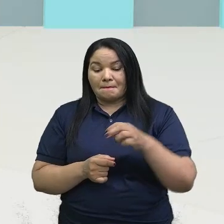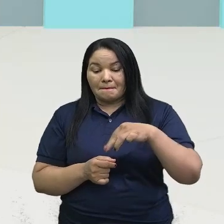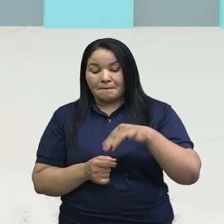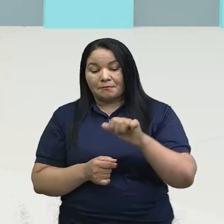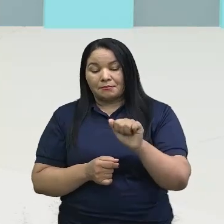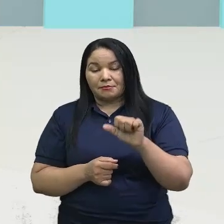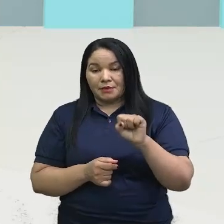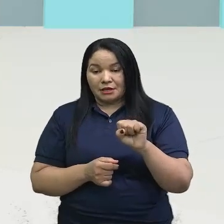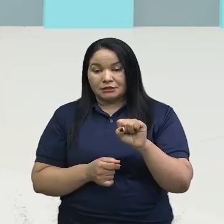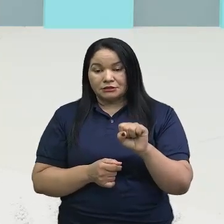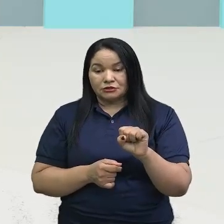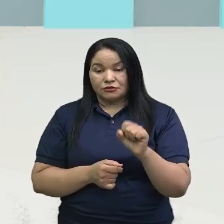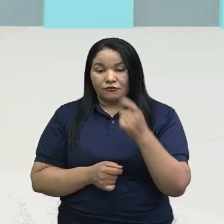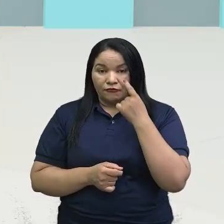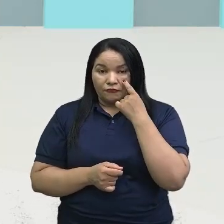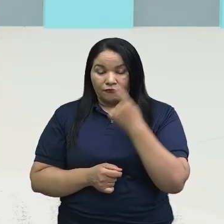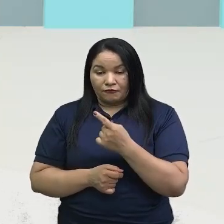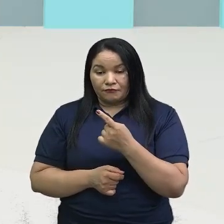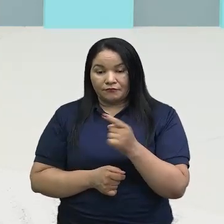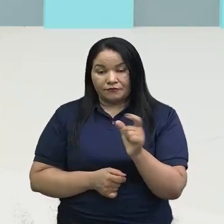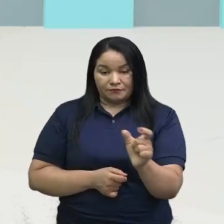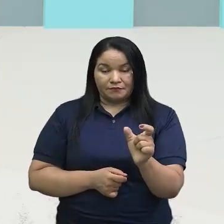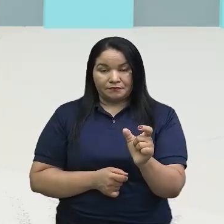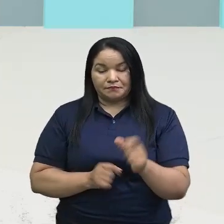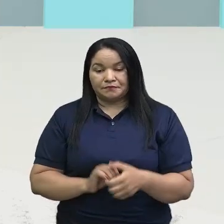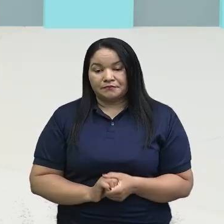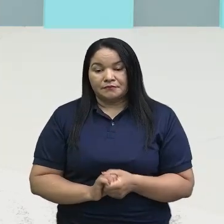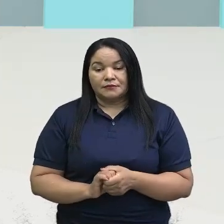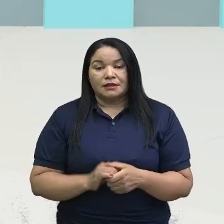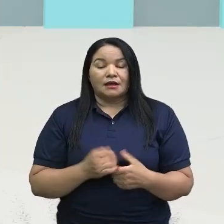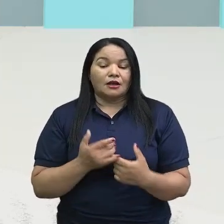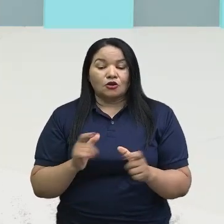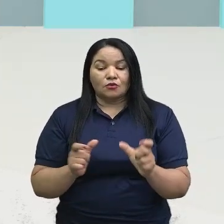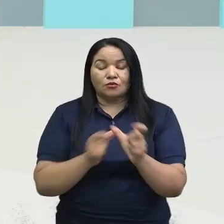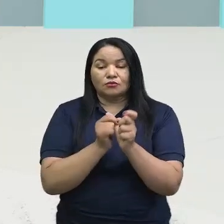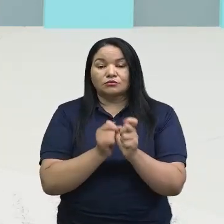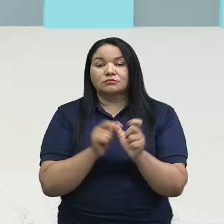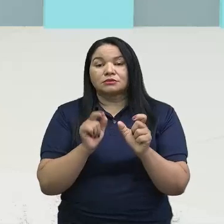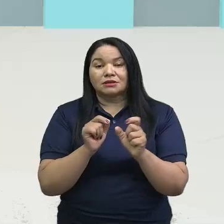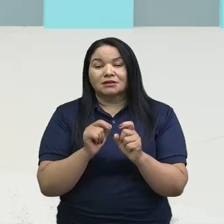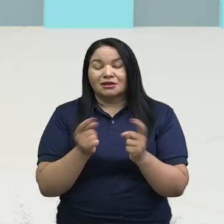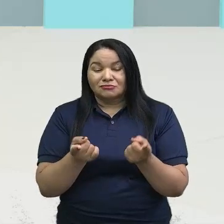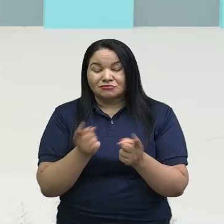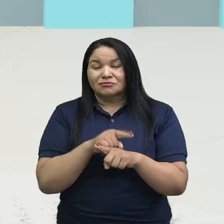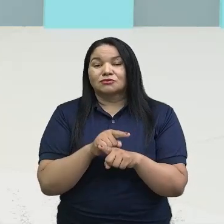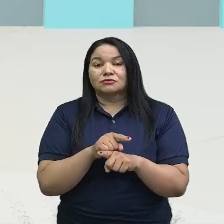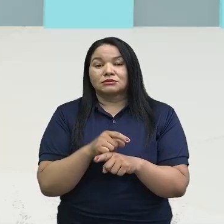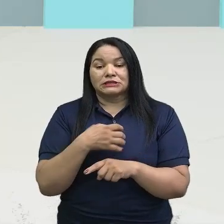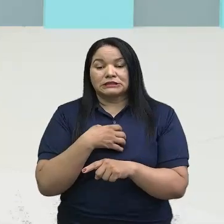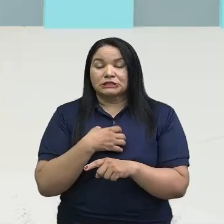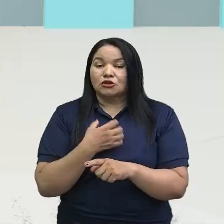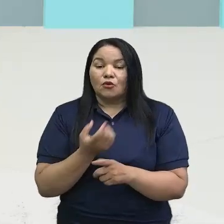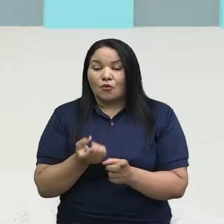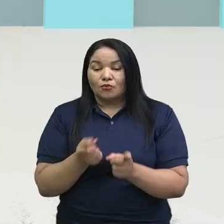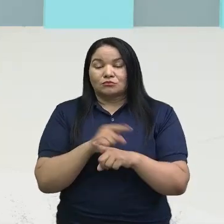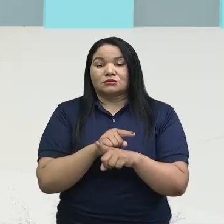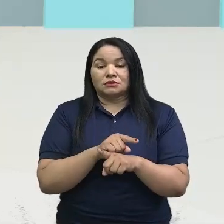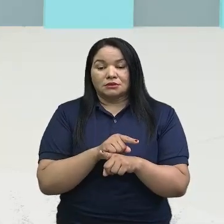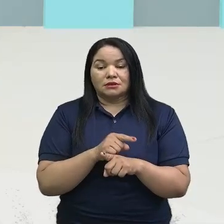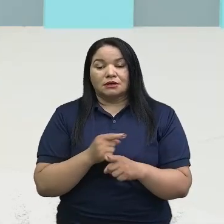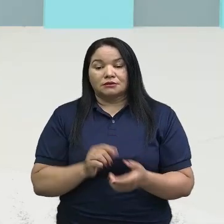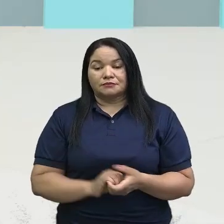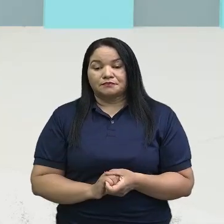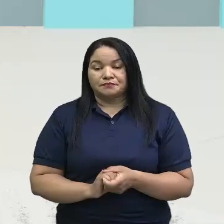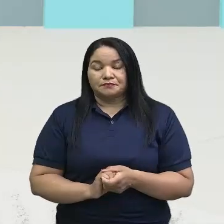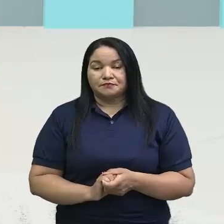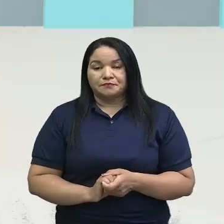final. Então, a conjunção mais, ela tem um sentido adversativo, sentido contrário ao que está sendo dito na